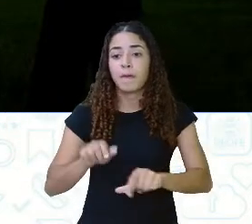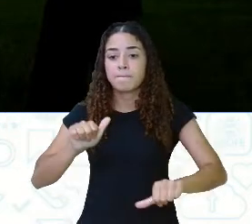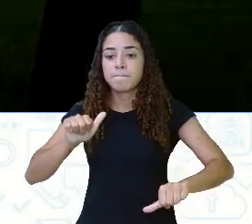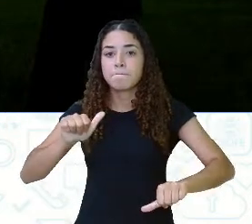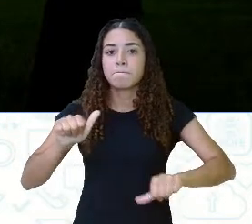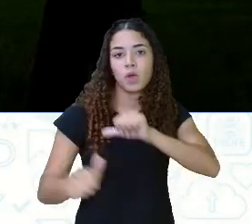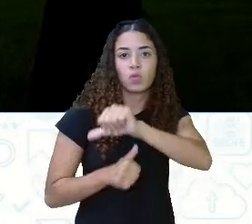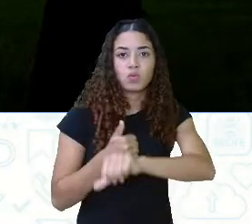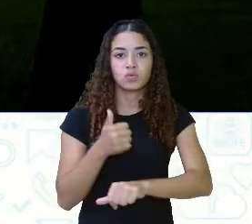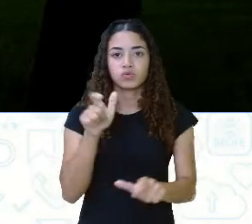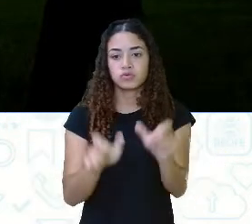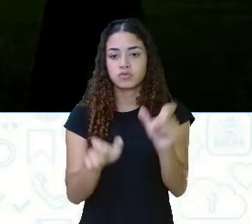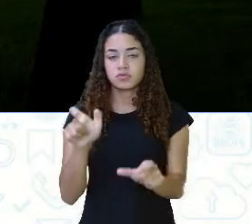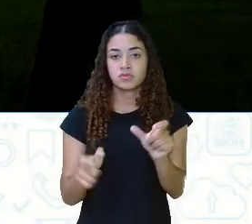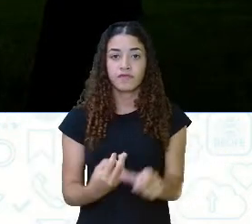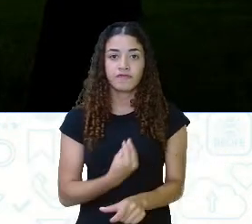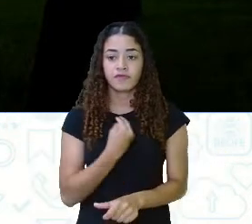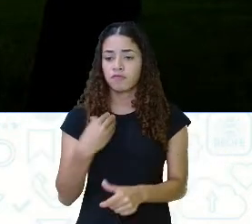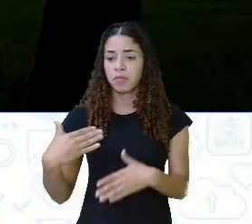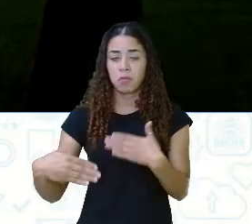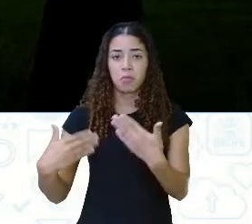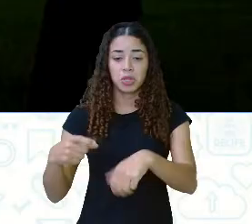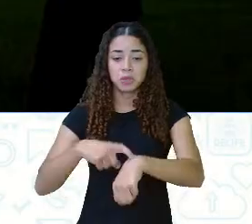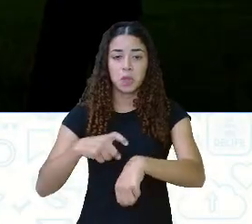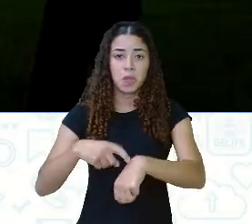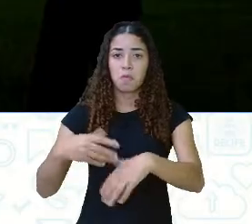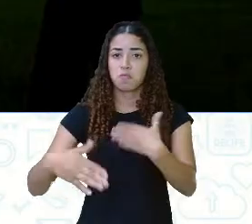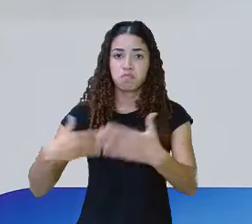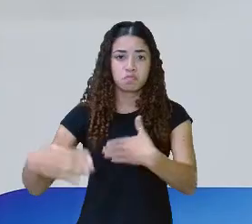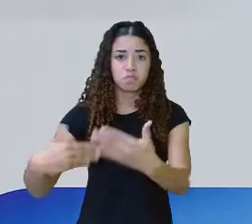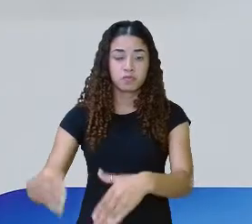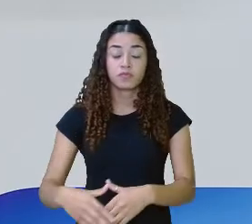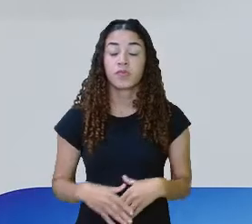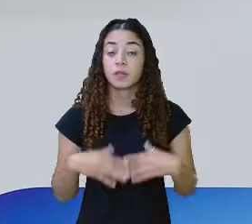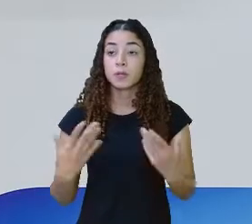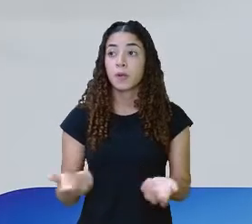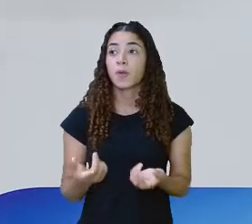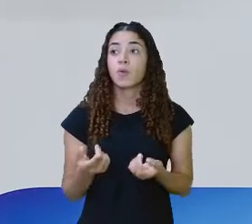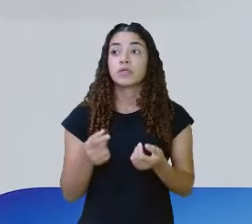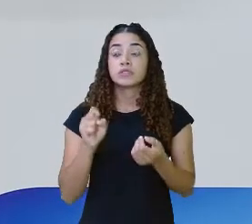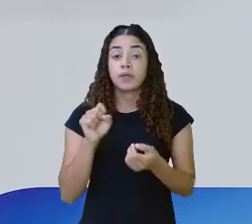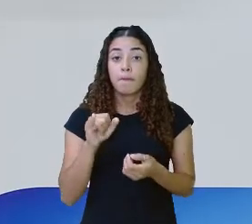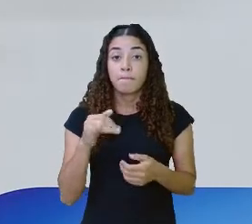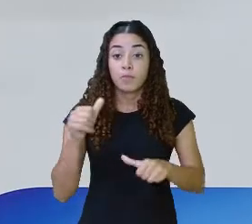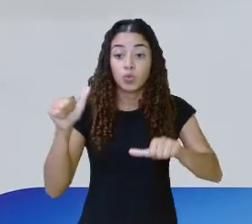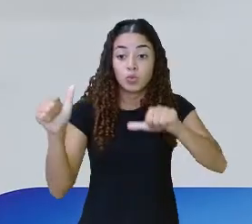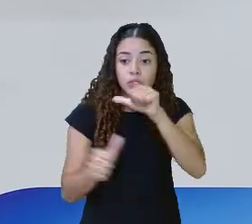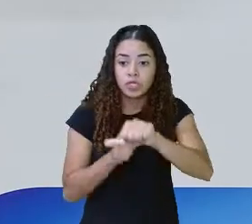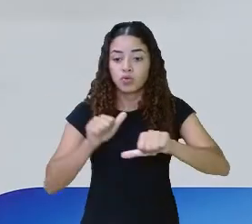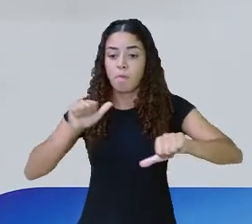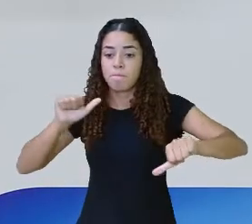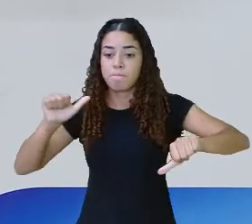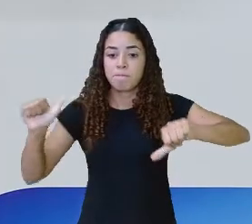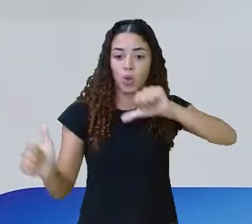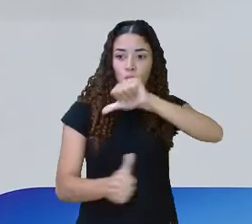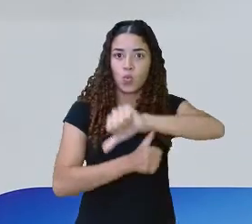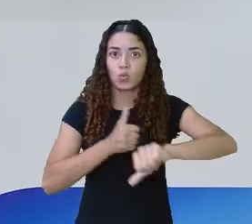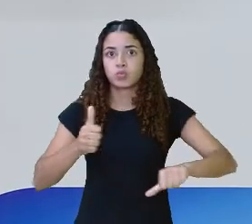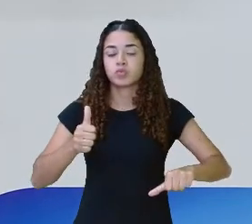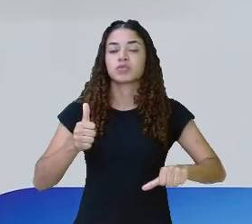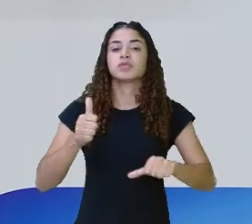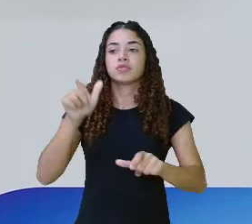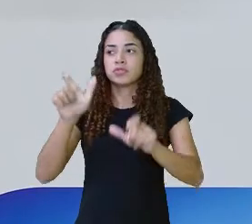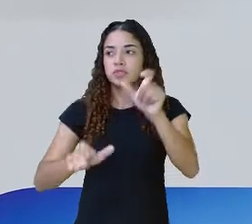transformações nos seres vivos ao longo do tempo. E para que essas mudanças ou transformações nos seres vivos